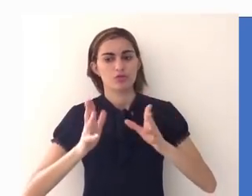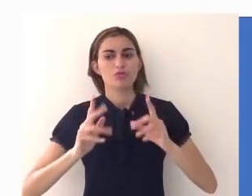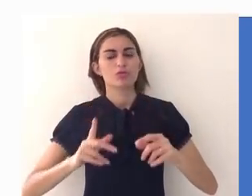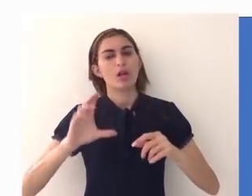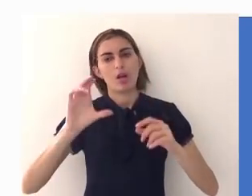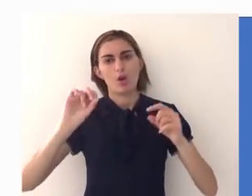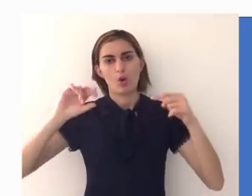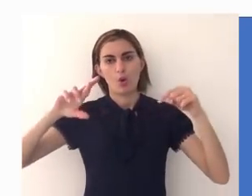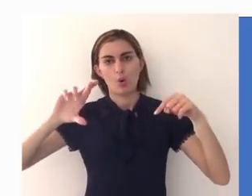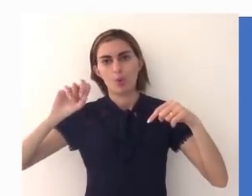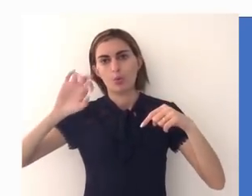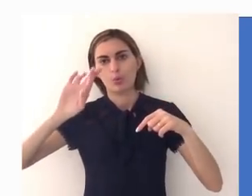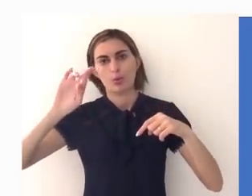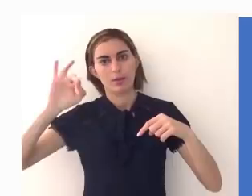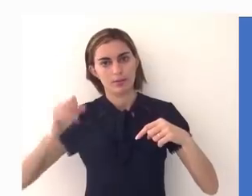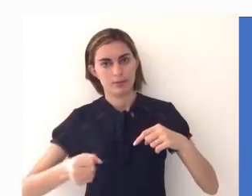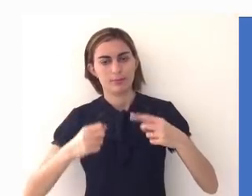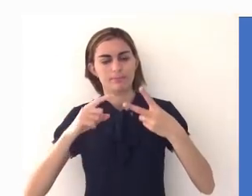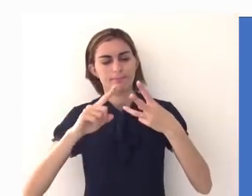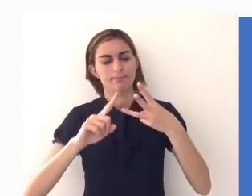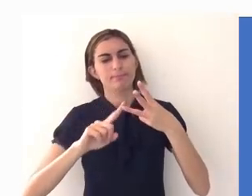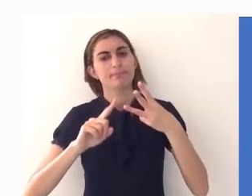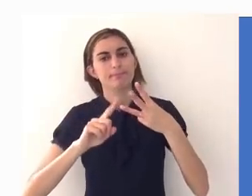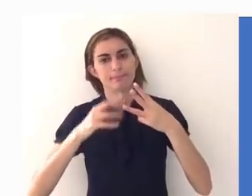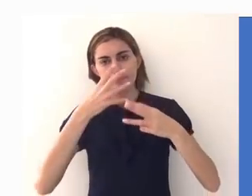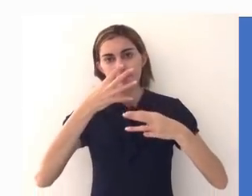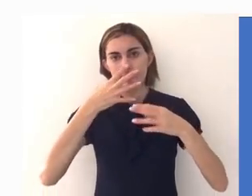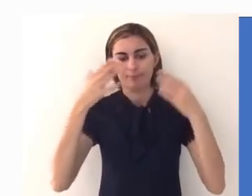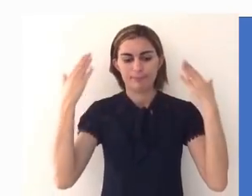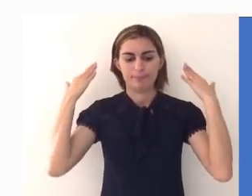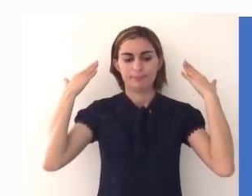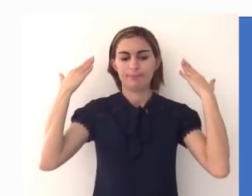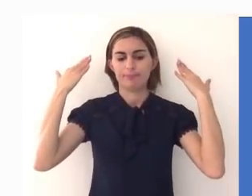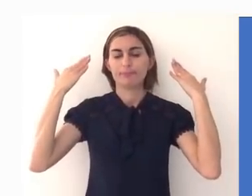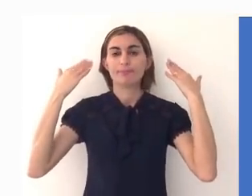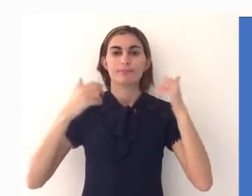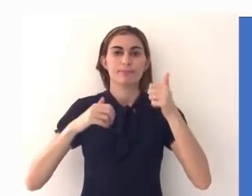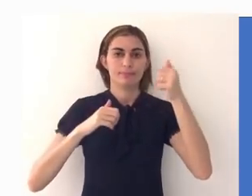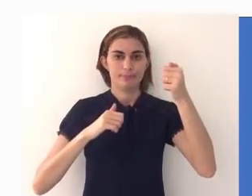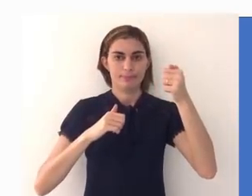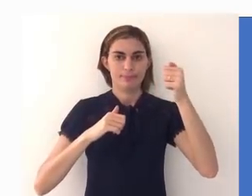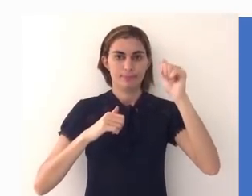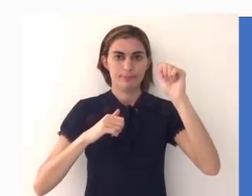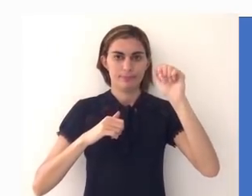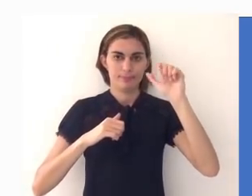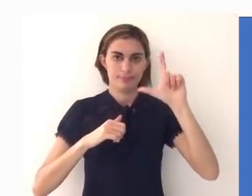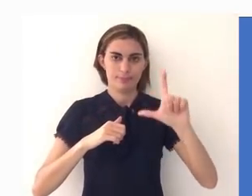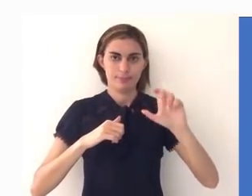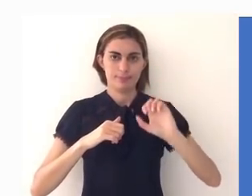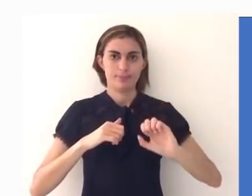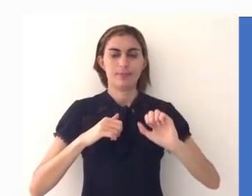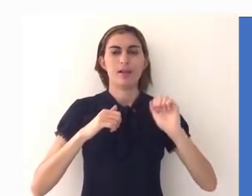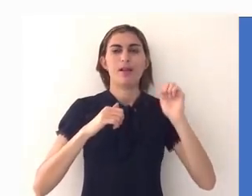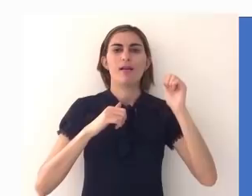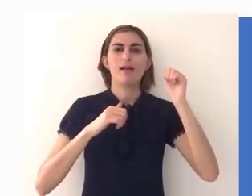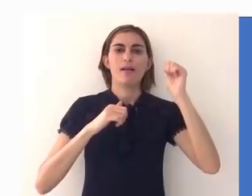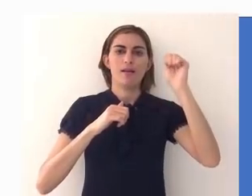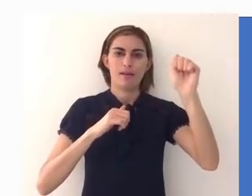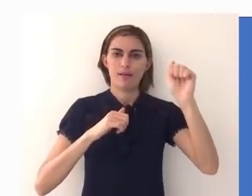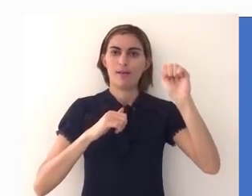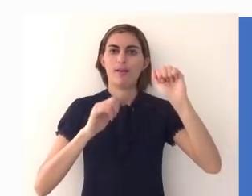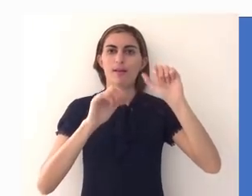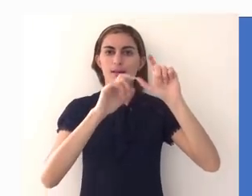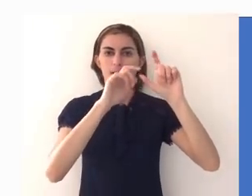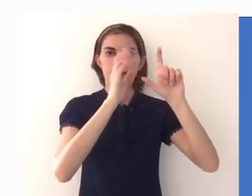já são congruentes. Terceiro caso, observa aí, ó, ALA, ângulo, lado,